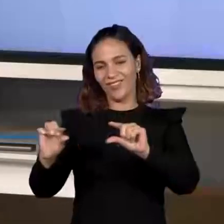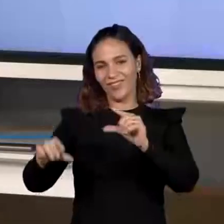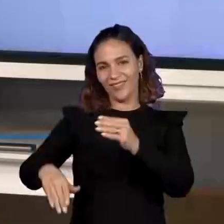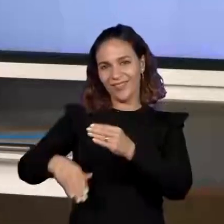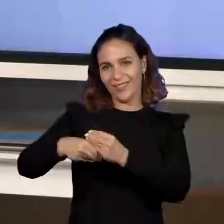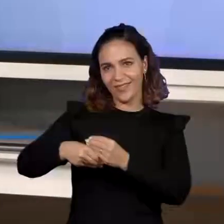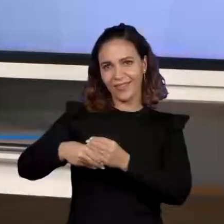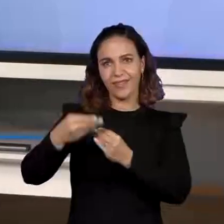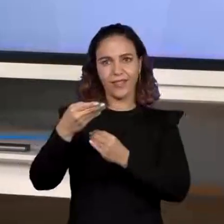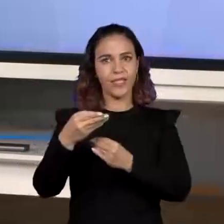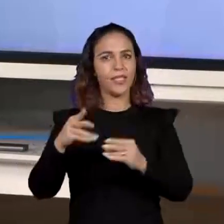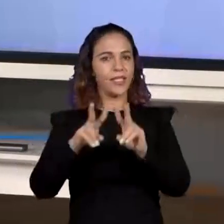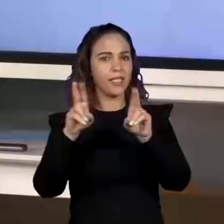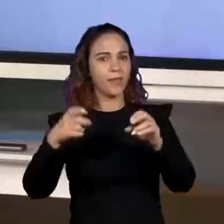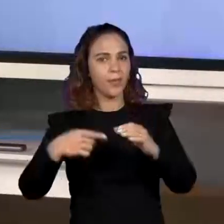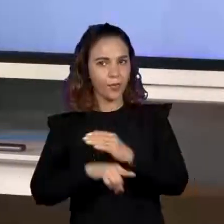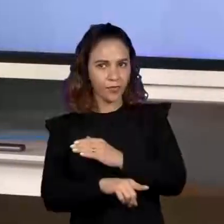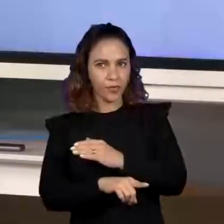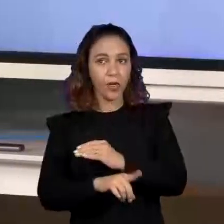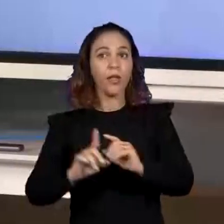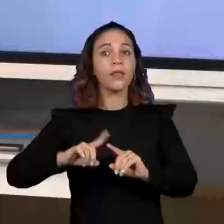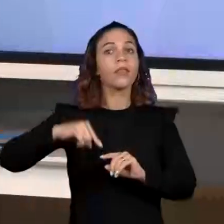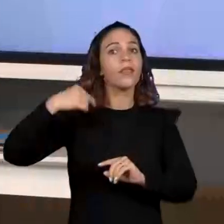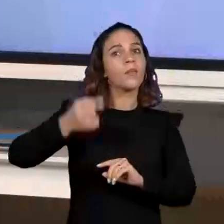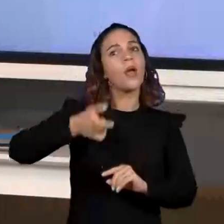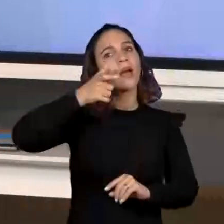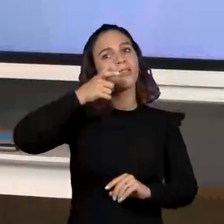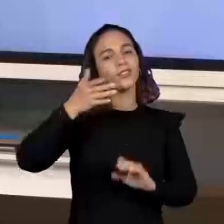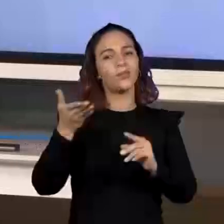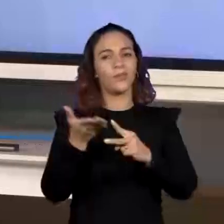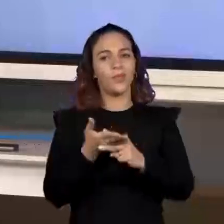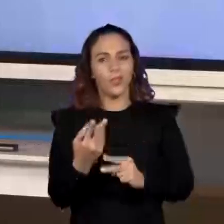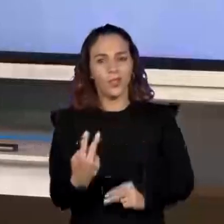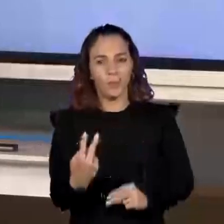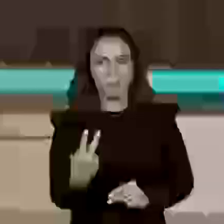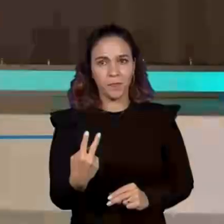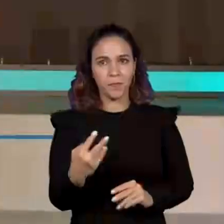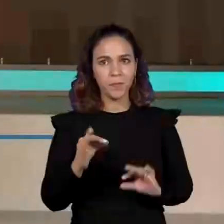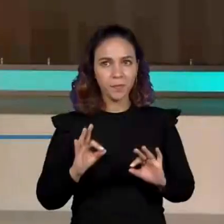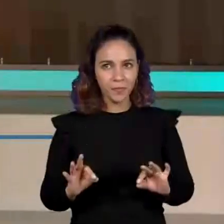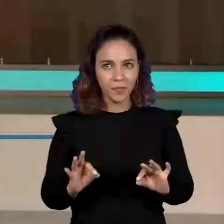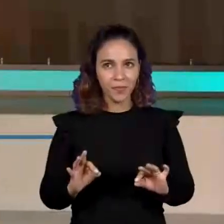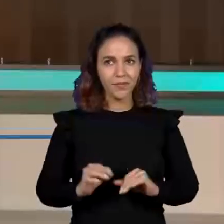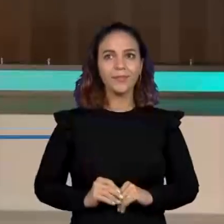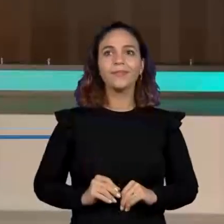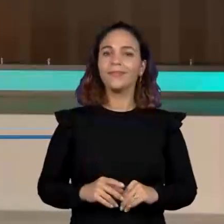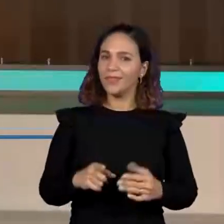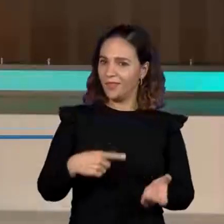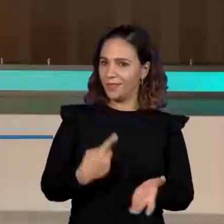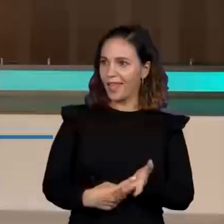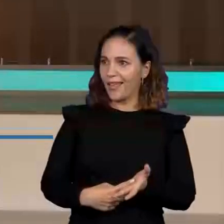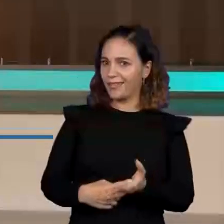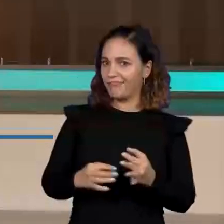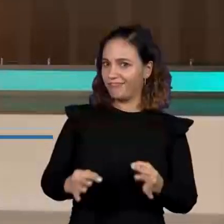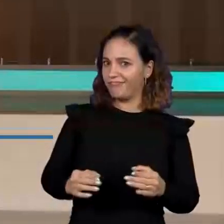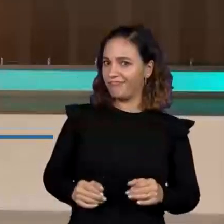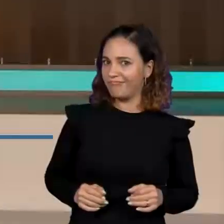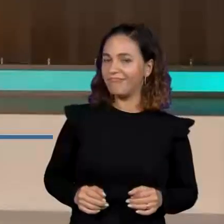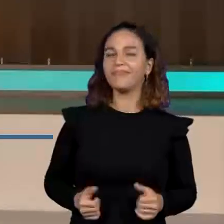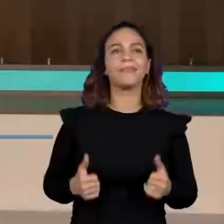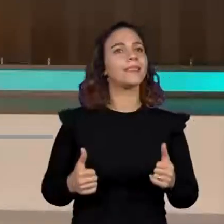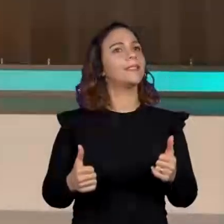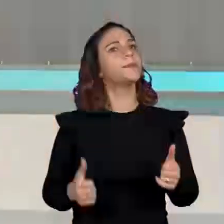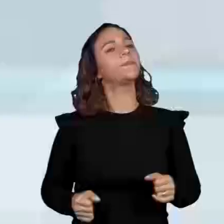se aprofundar nisso. E é depois assistir a parte 2 desta aula. Então, estamos combinados. Agora